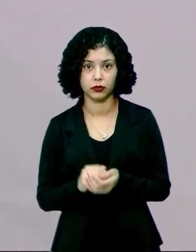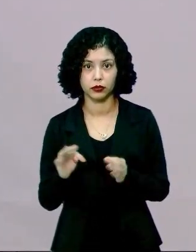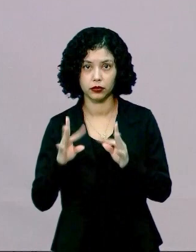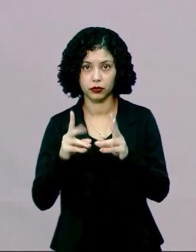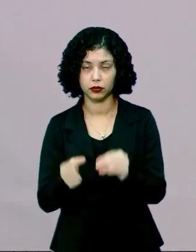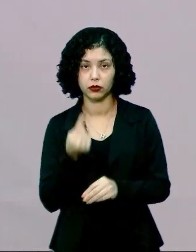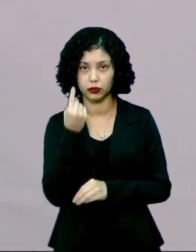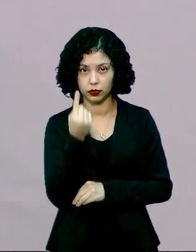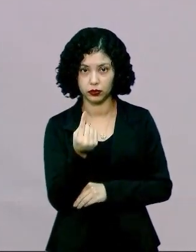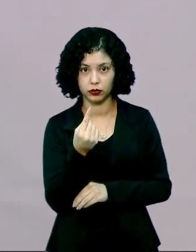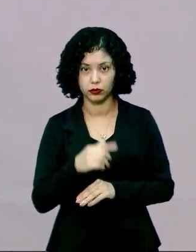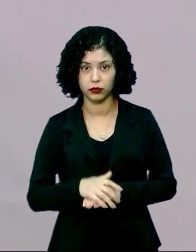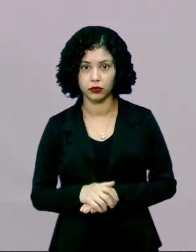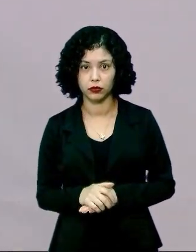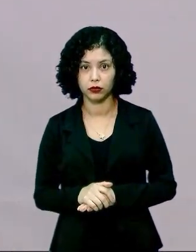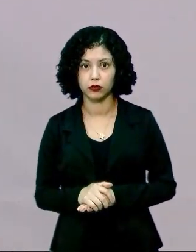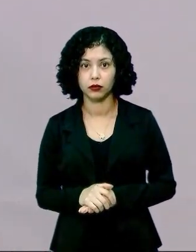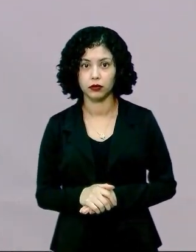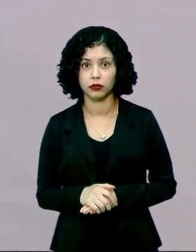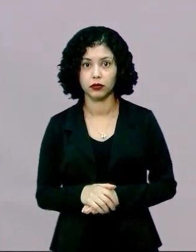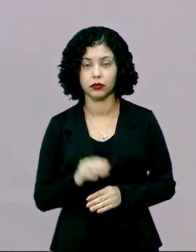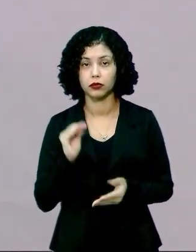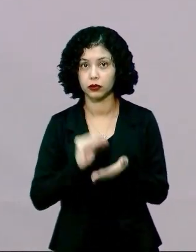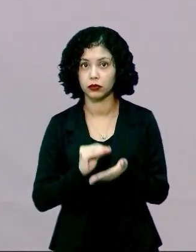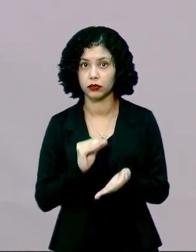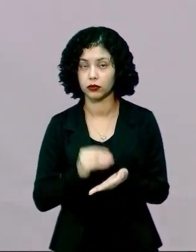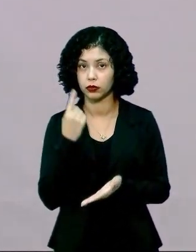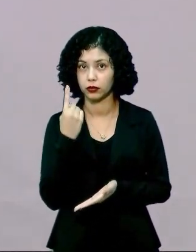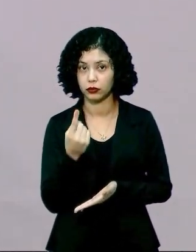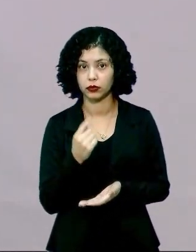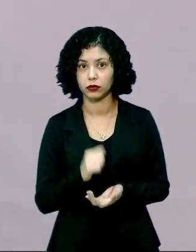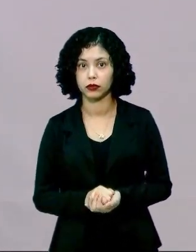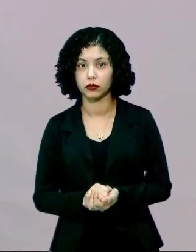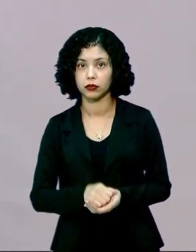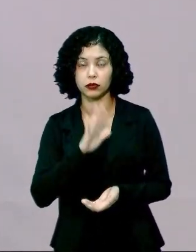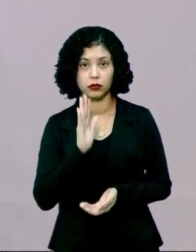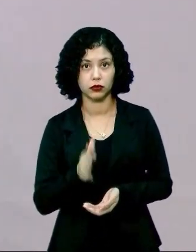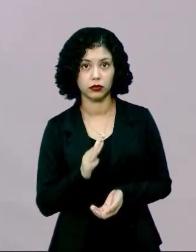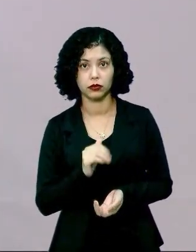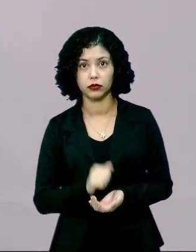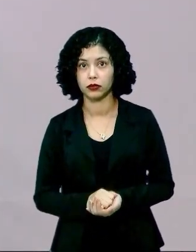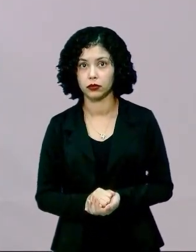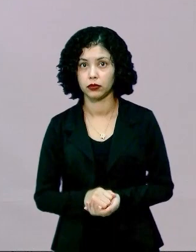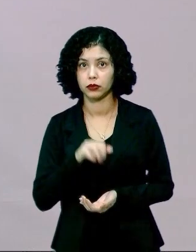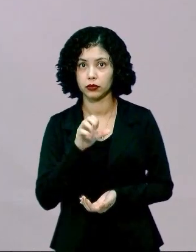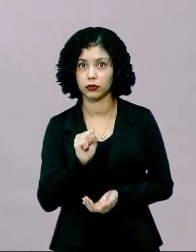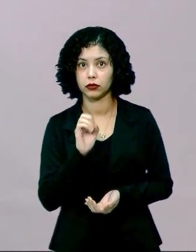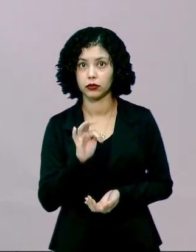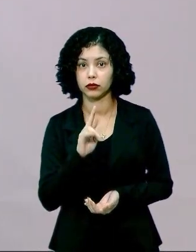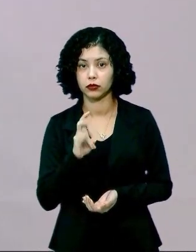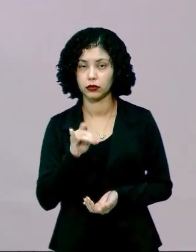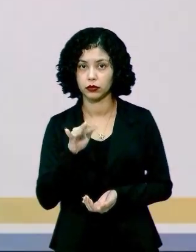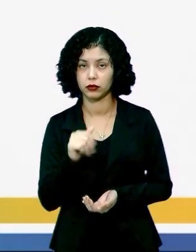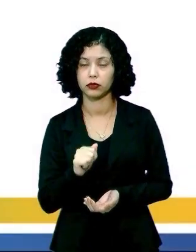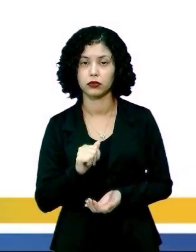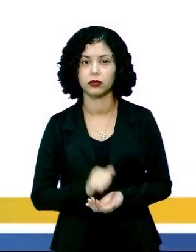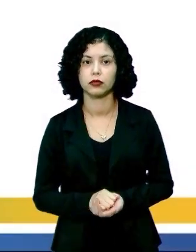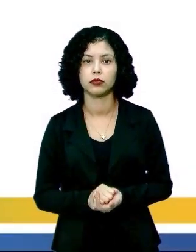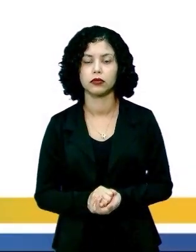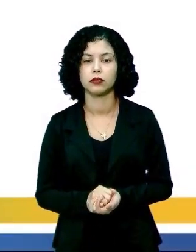num só. E fica sobrando 1. Então, ali já não é sobrejetora. Tudo bem?